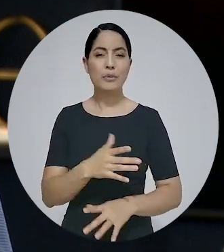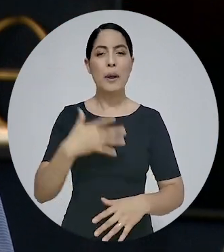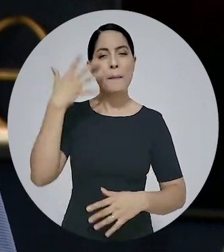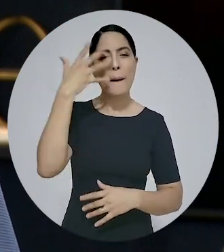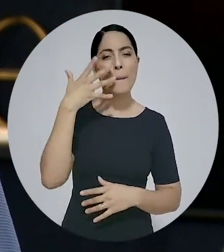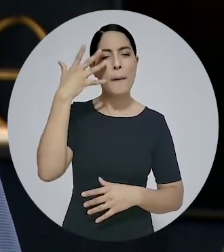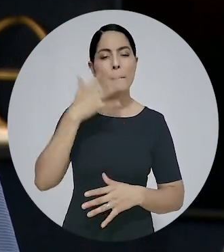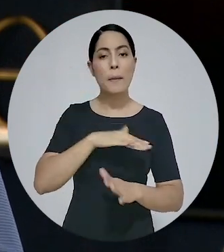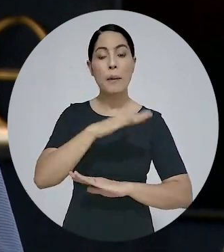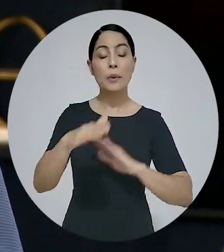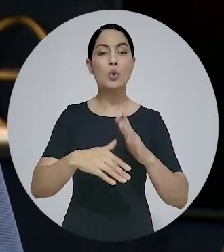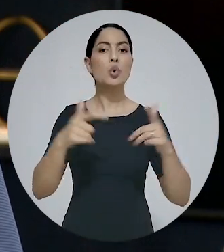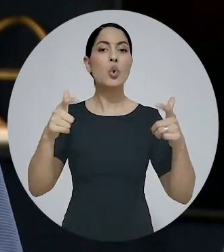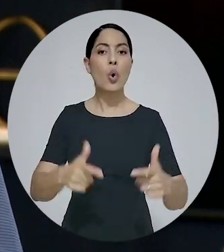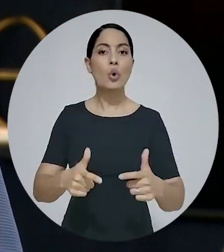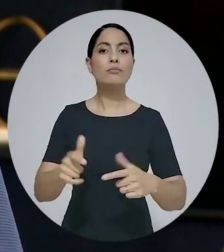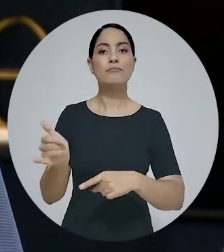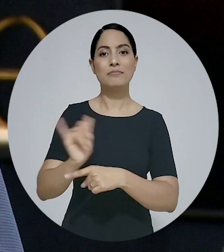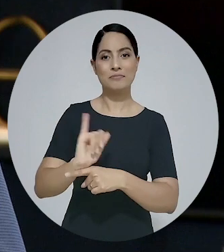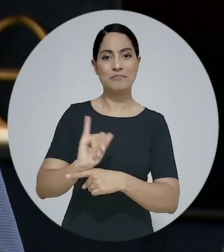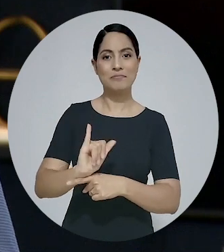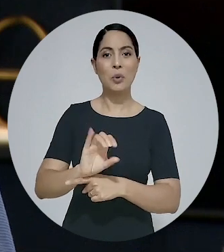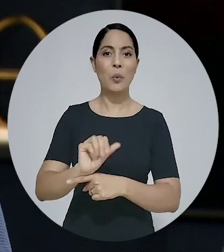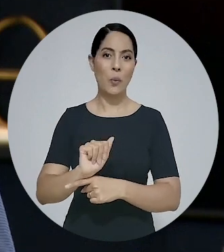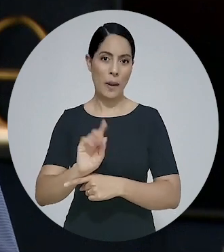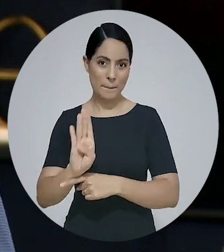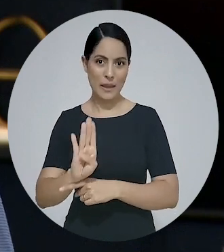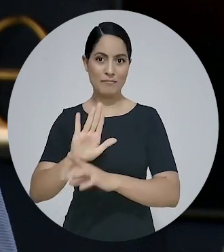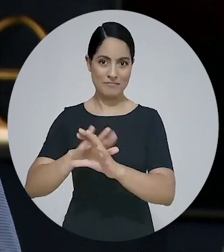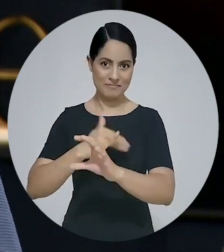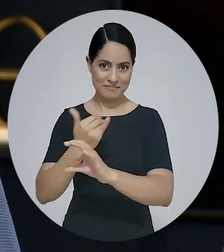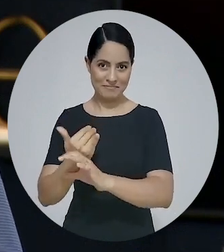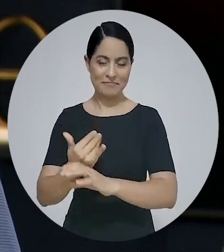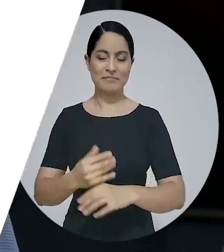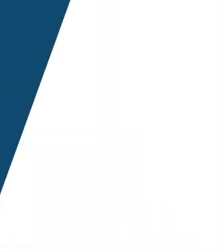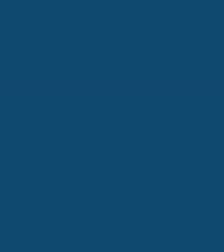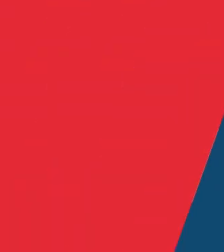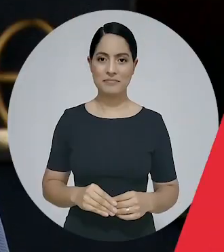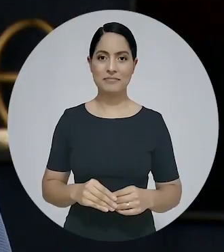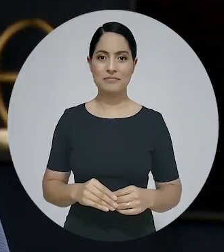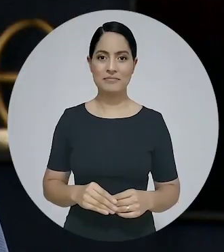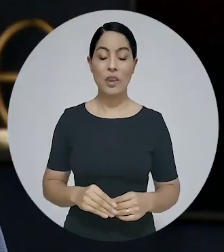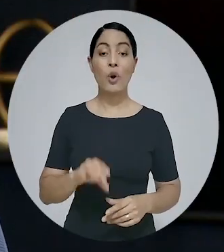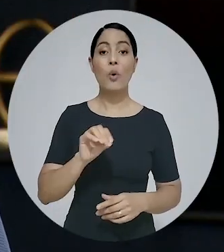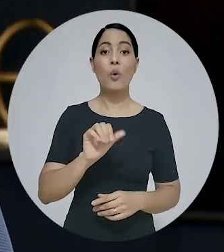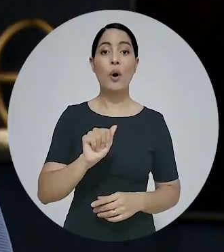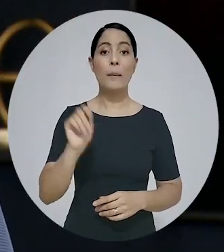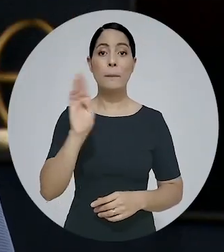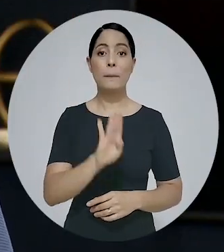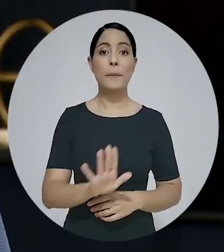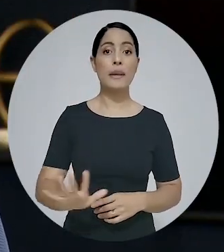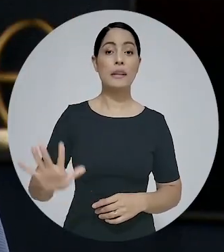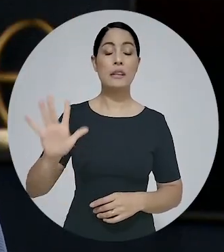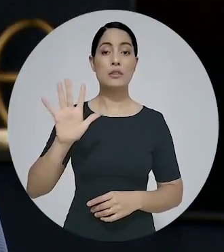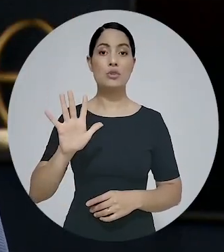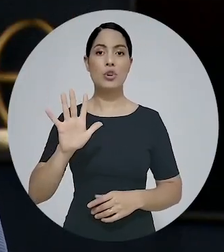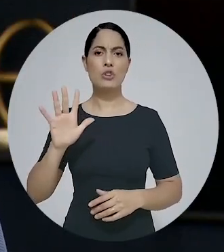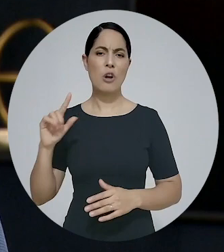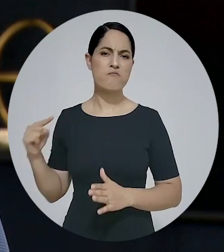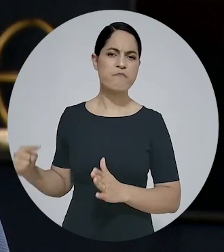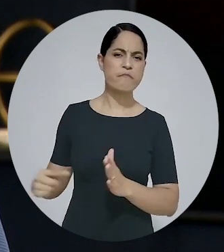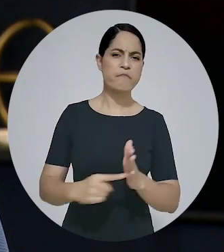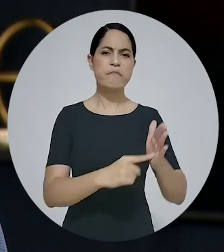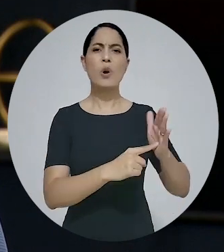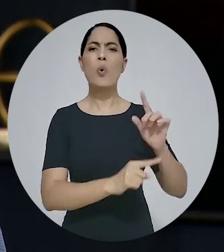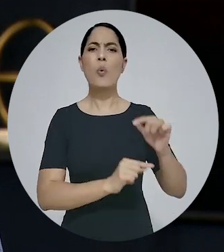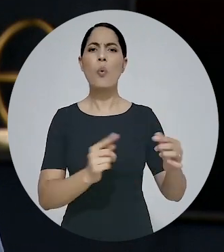as palestras do evento estão disponíveis no canal da OAB no YouTube. A OAB Nacional denunciou à